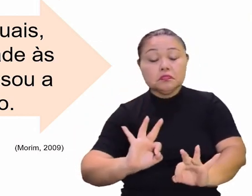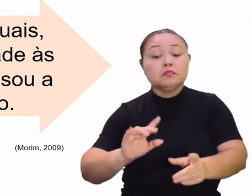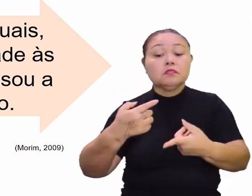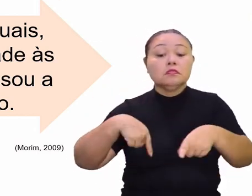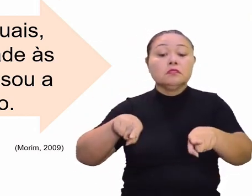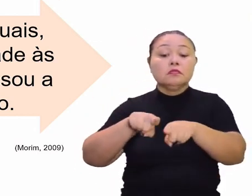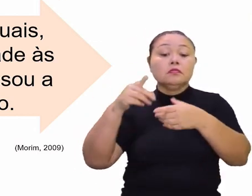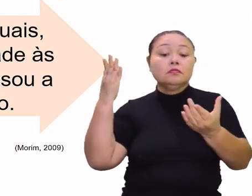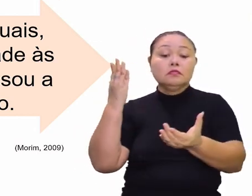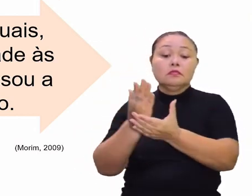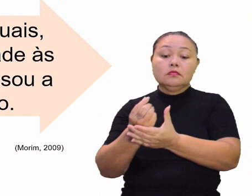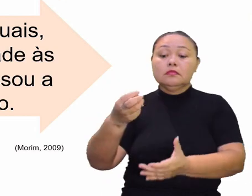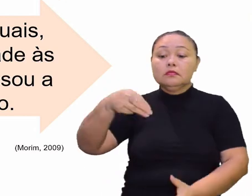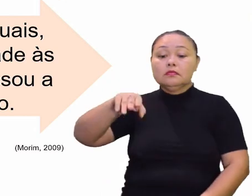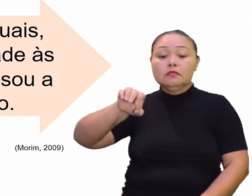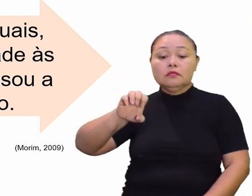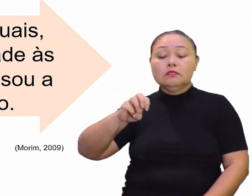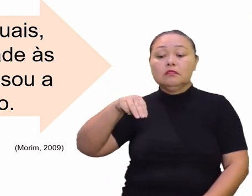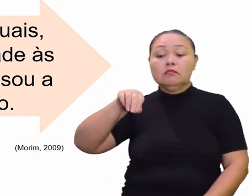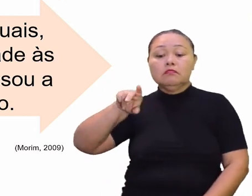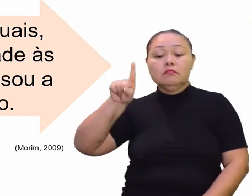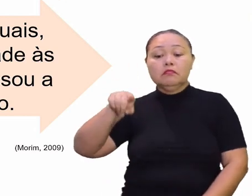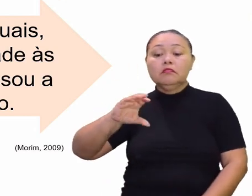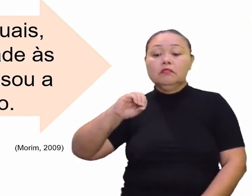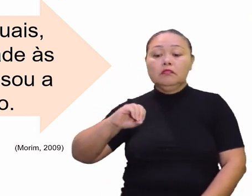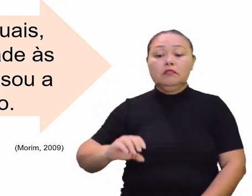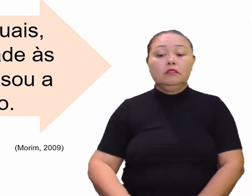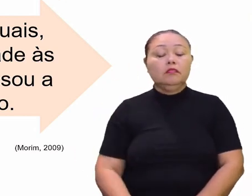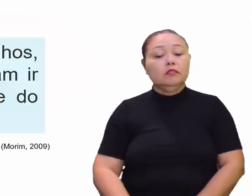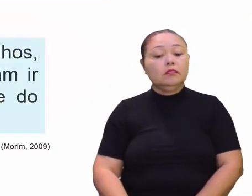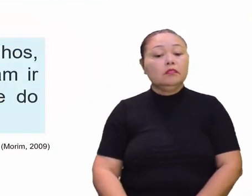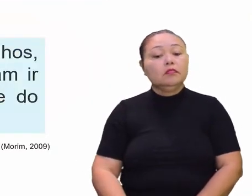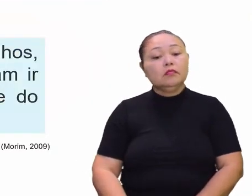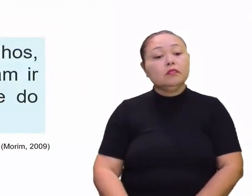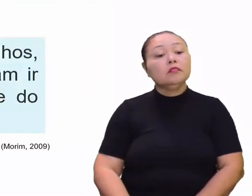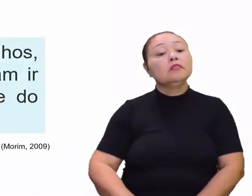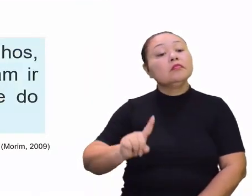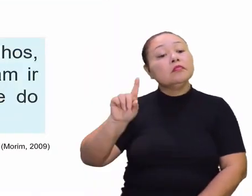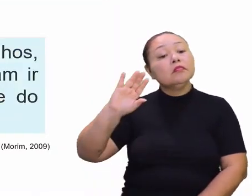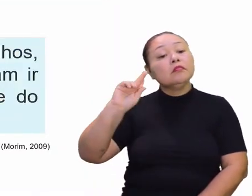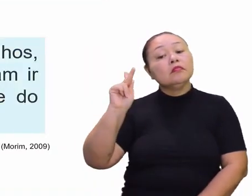e também processou a Madeira Mamoré Company.